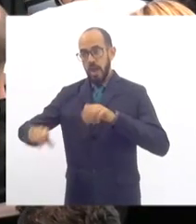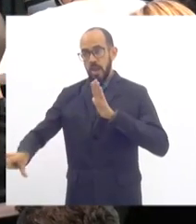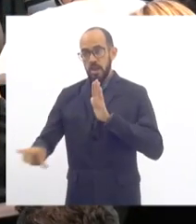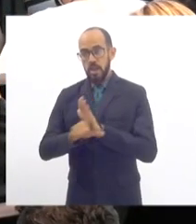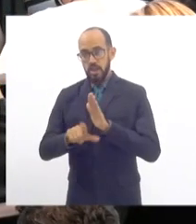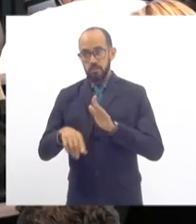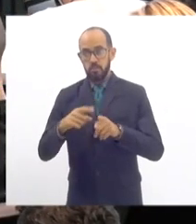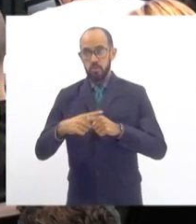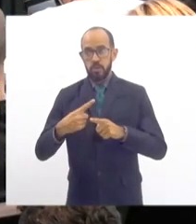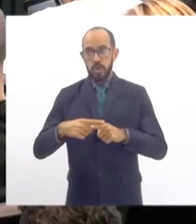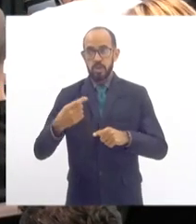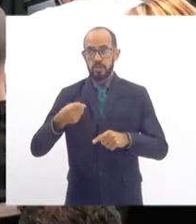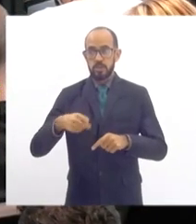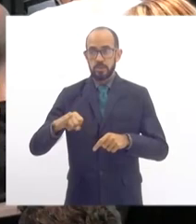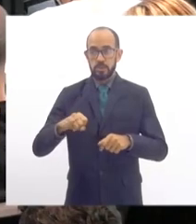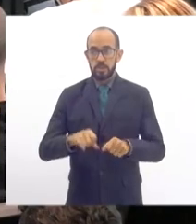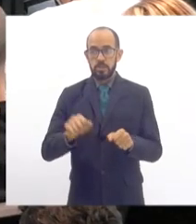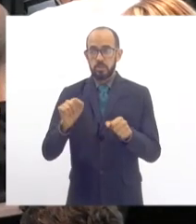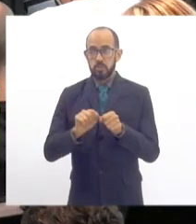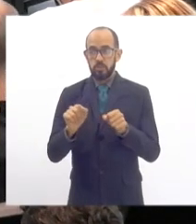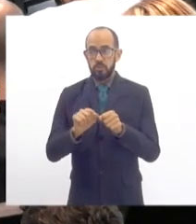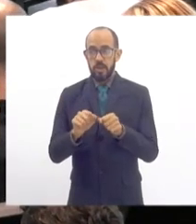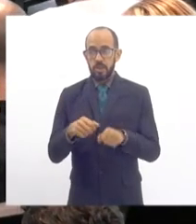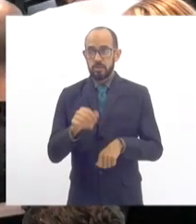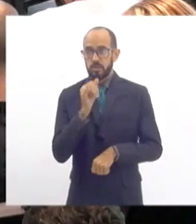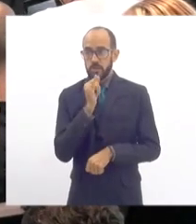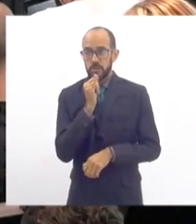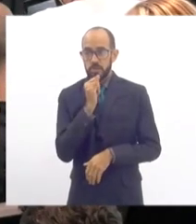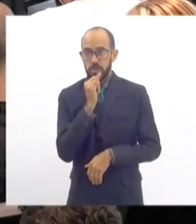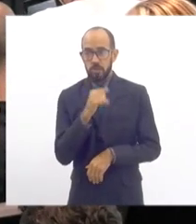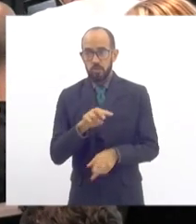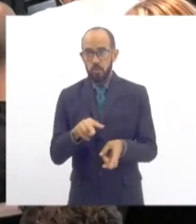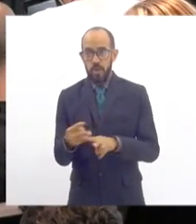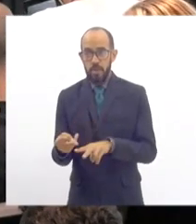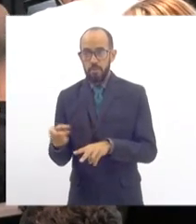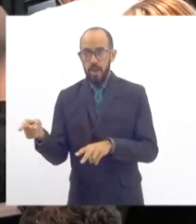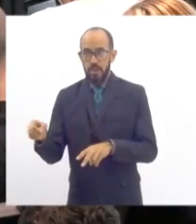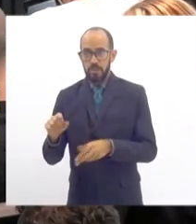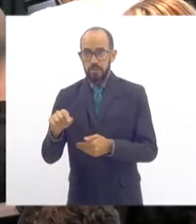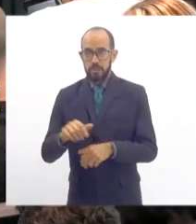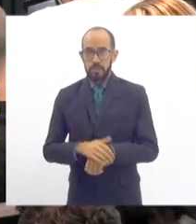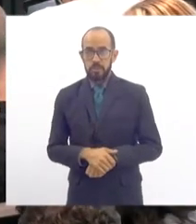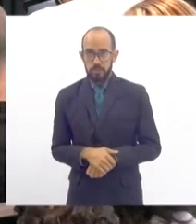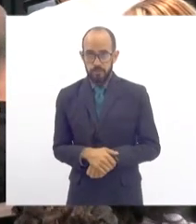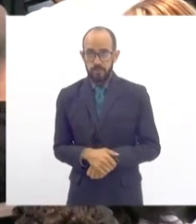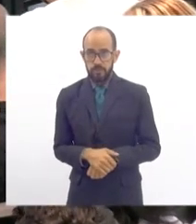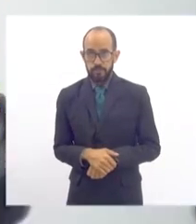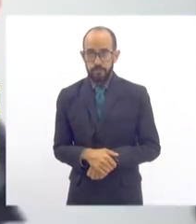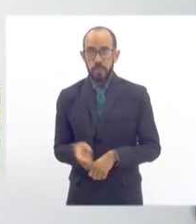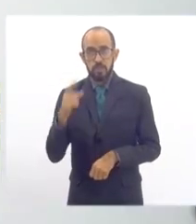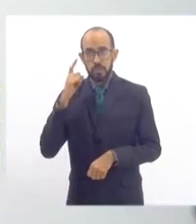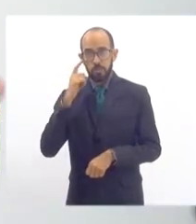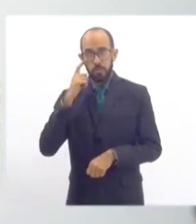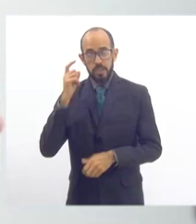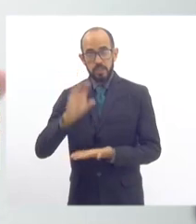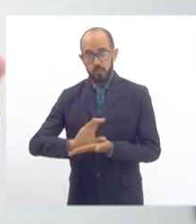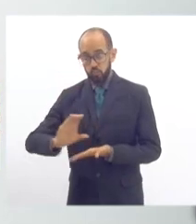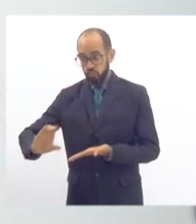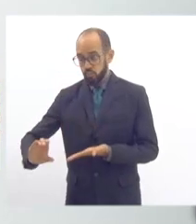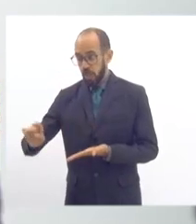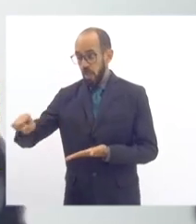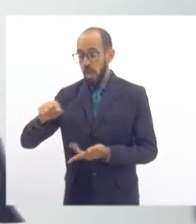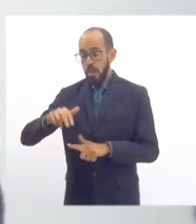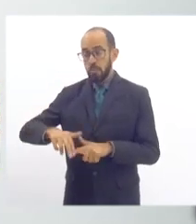você pega e faz, o Pablo, um repasse, não é? A gente está imaginando que esse repasse se justifique em função de